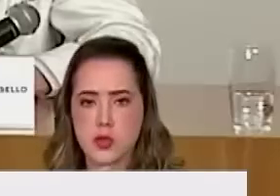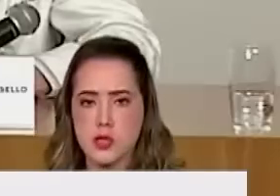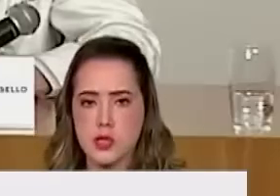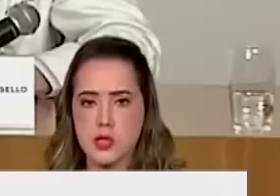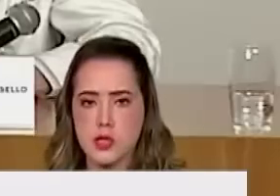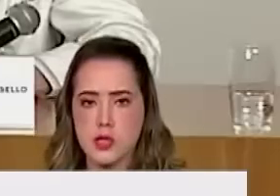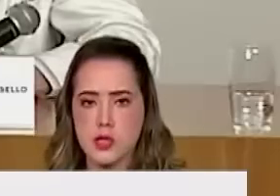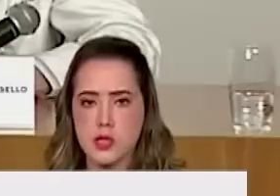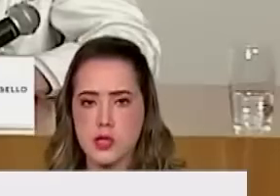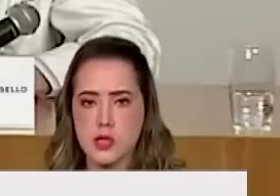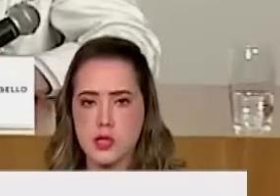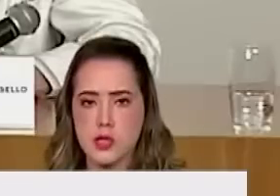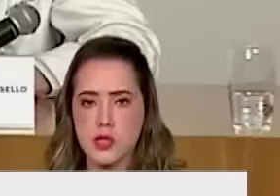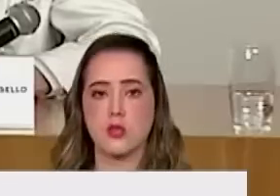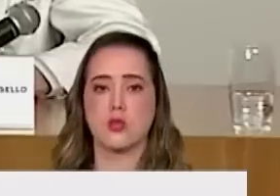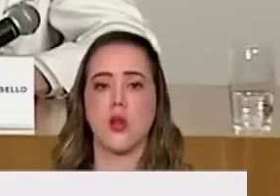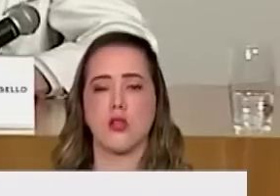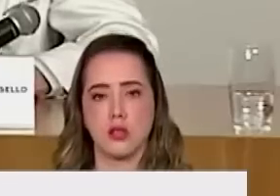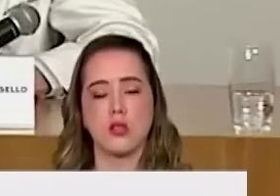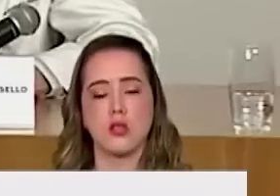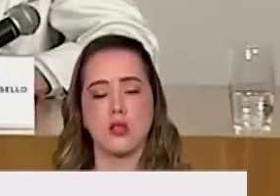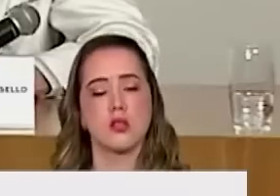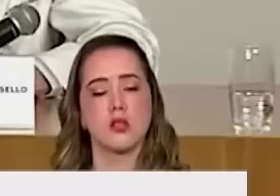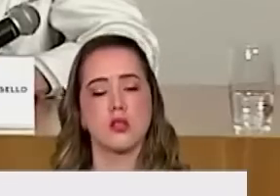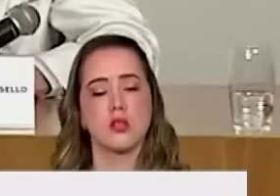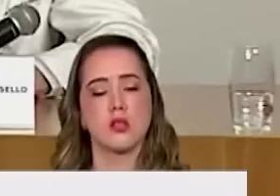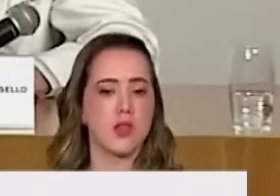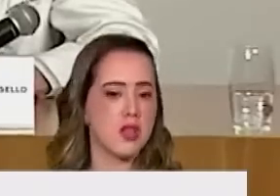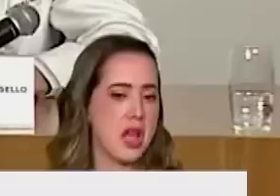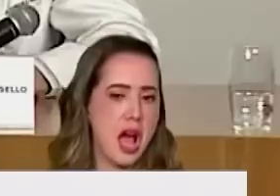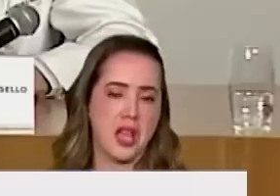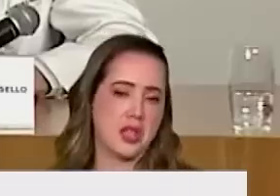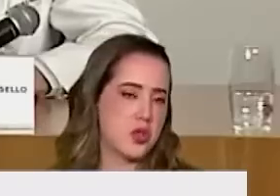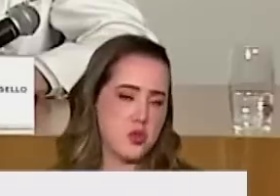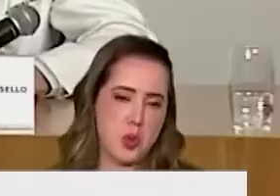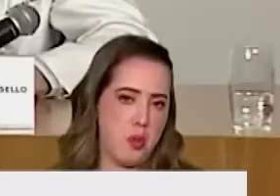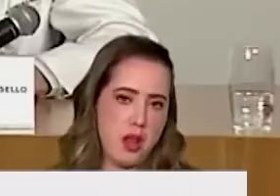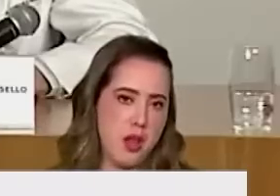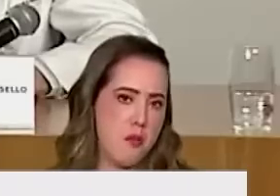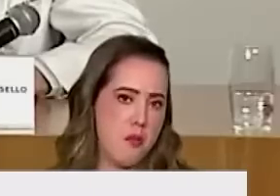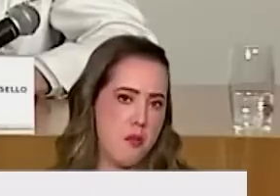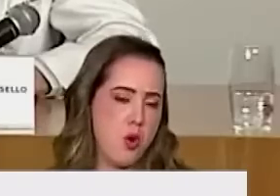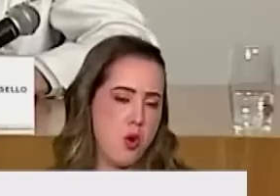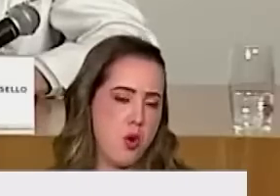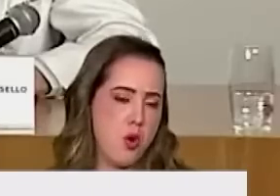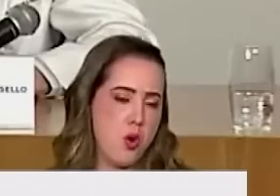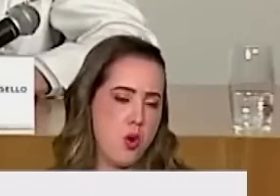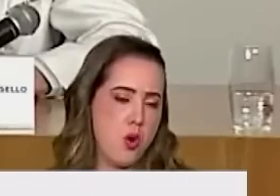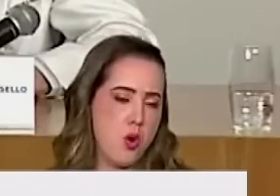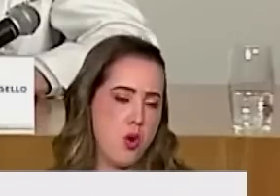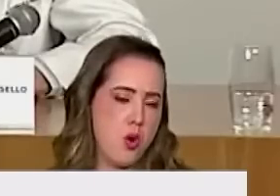resolveu ir à frente nesse procedimento. Isso não tem nenhum tipo de pós-operatório. Doutores, Delis Ortiz, da TV